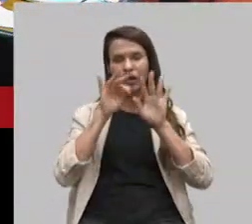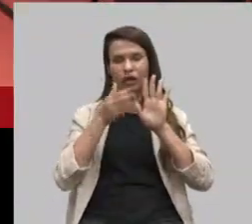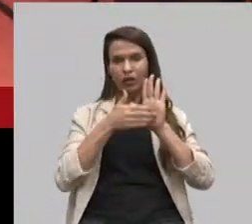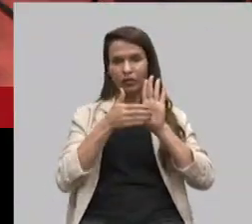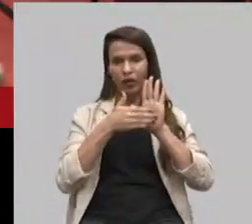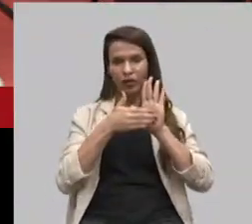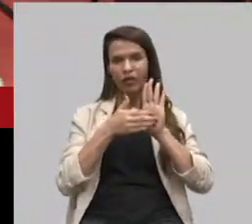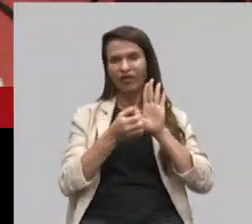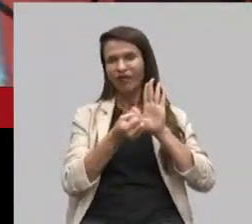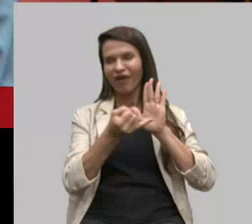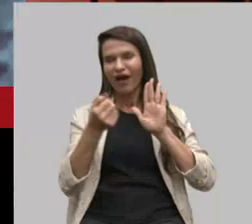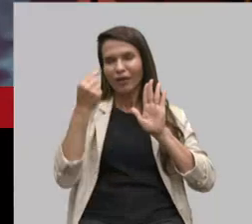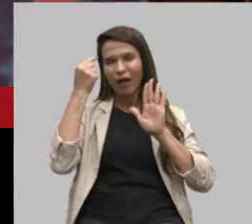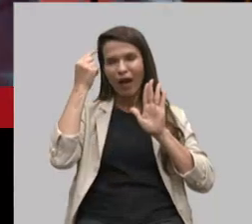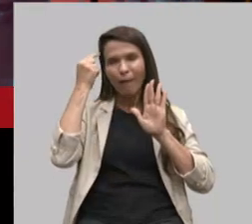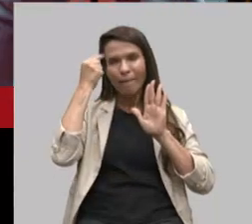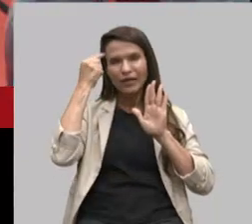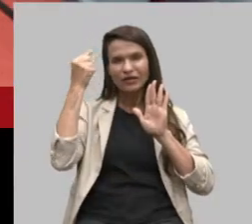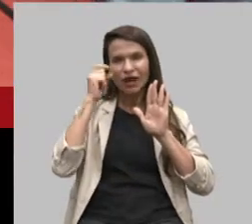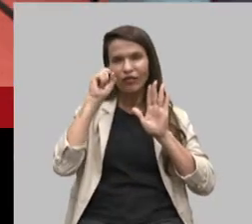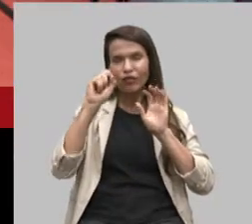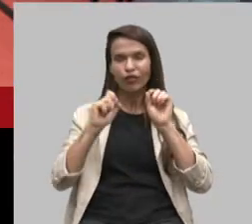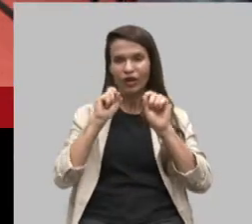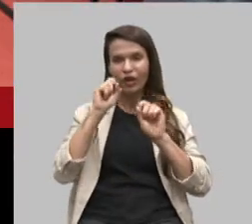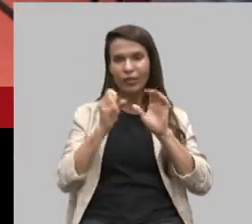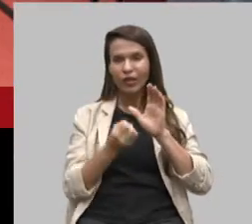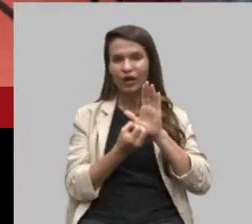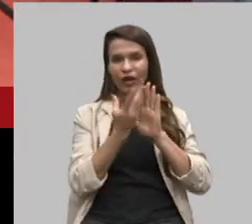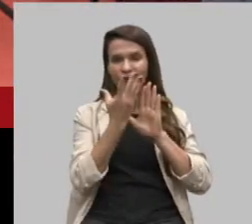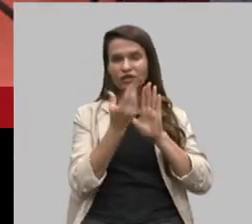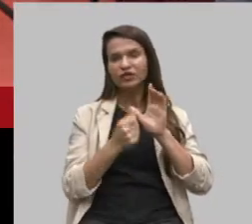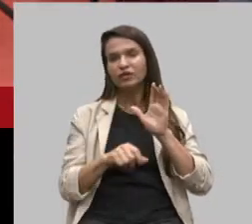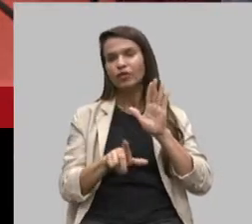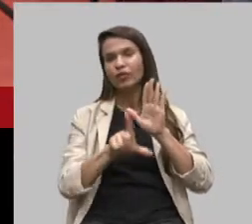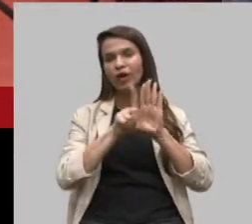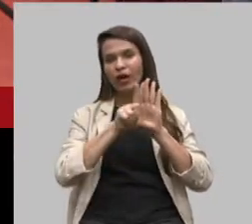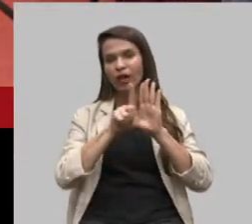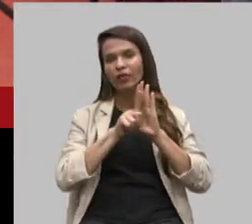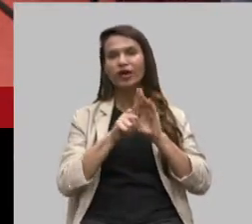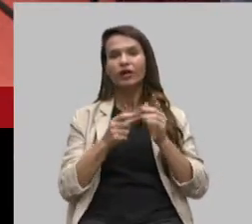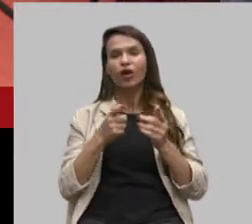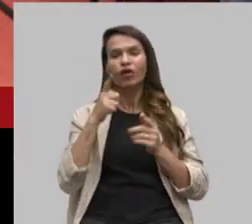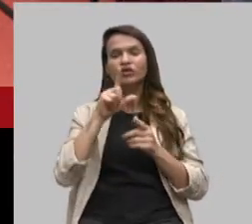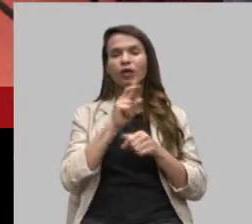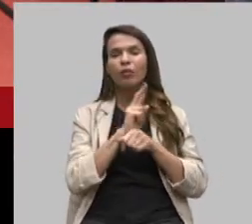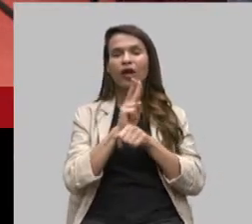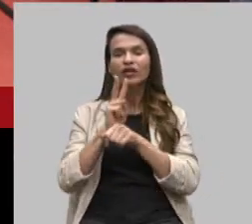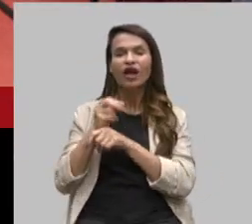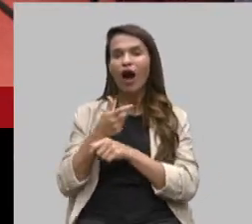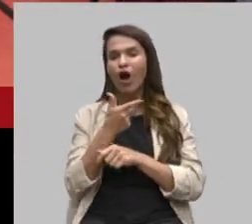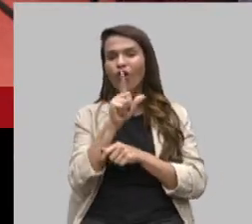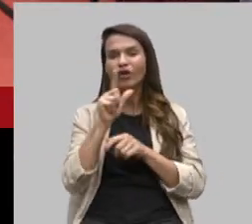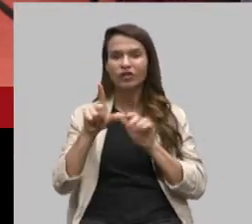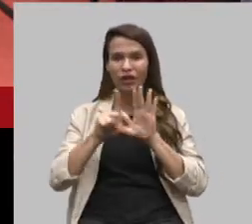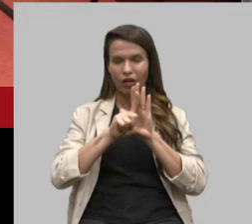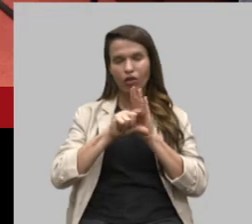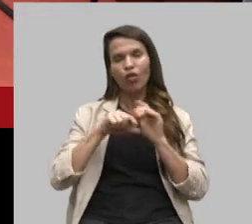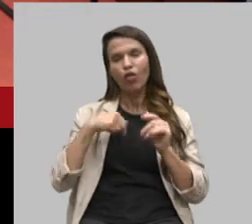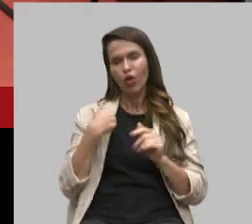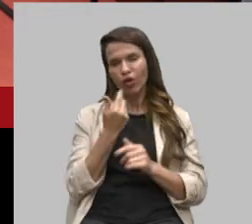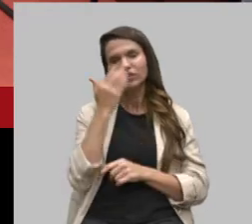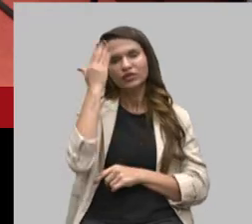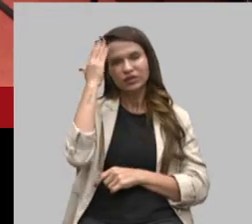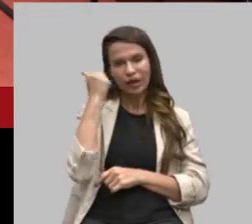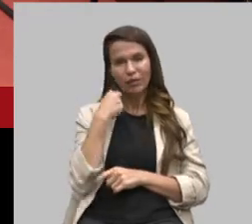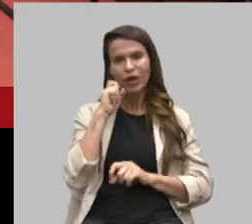acharam que seria a criação de uma lei para que seja fiscalizada uma outra lei todos nós estamos cientes que de acordo